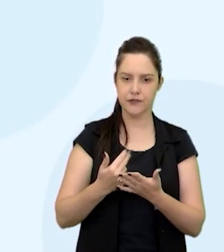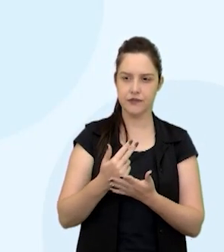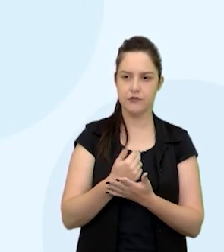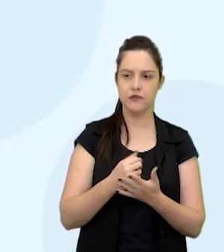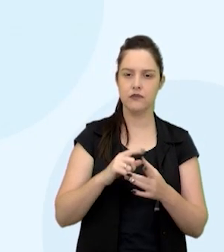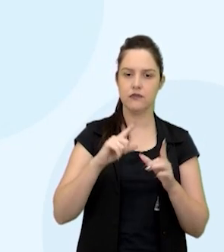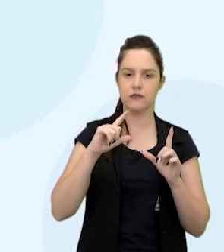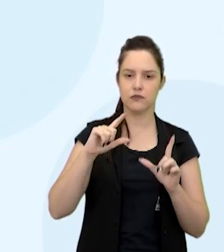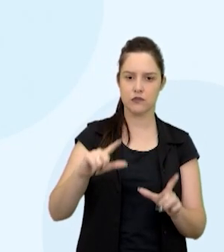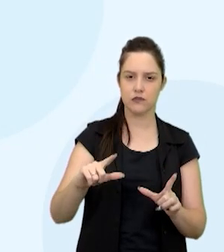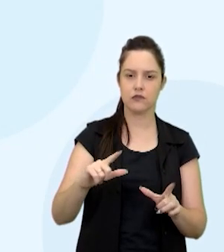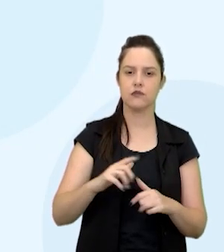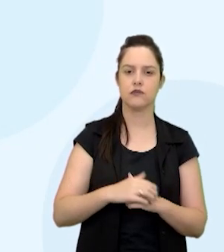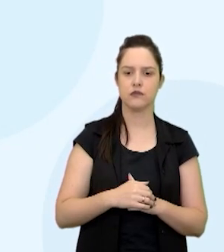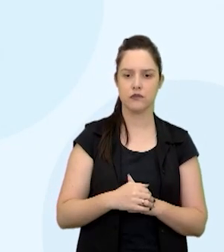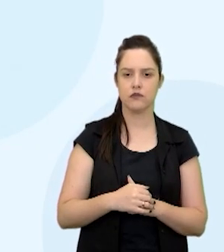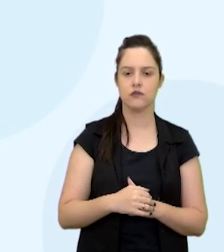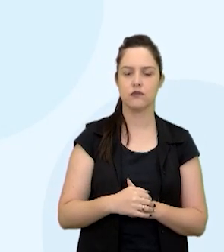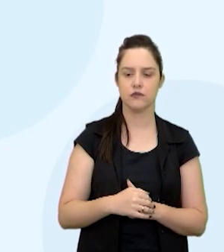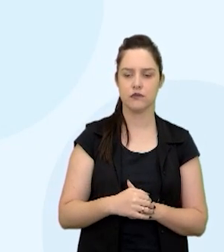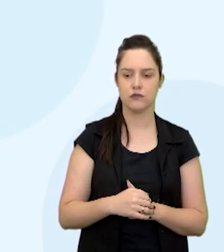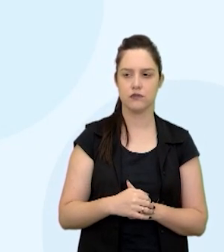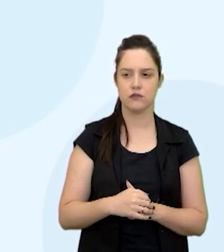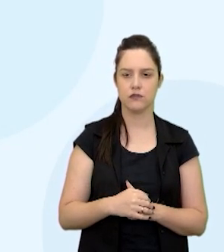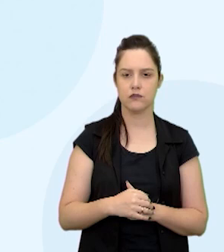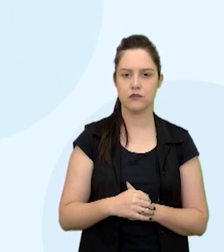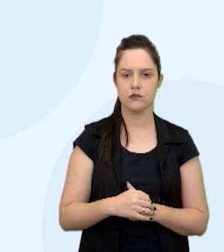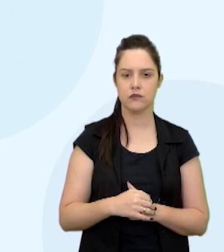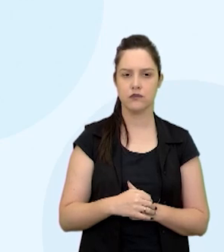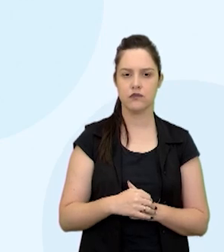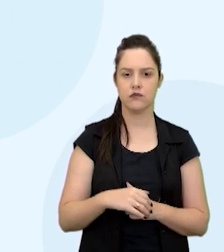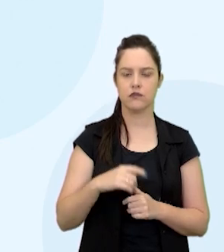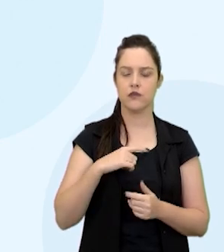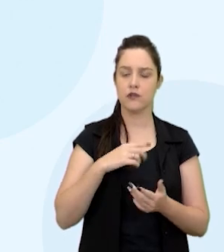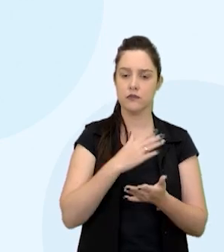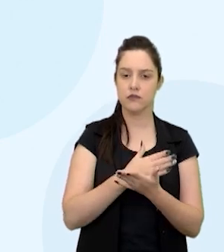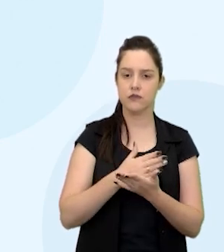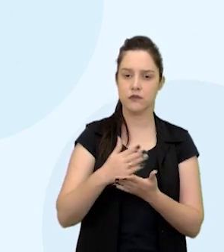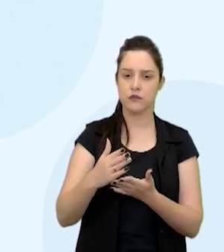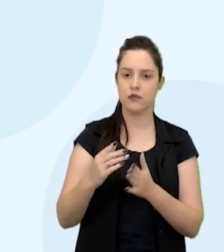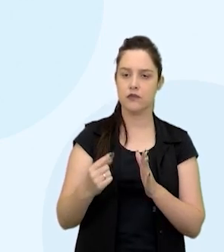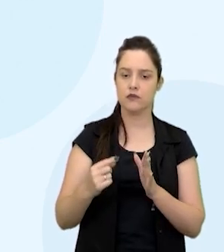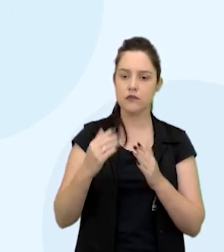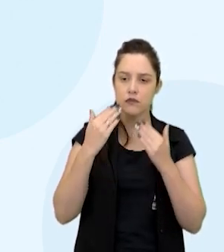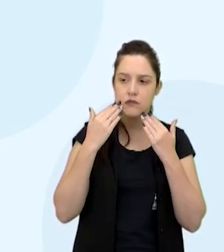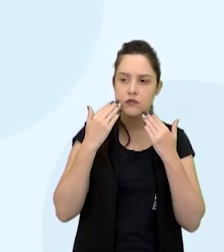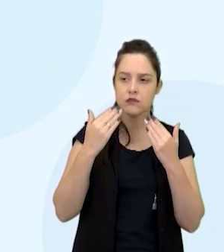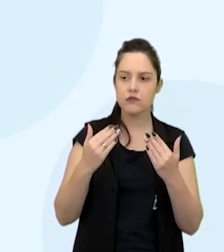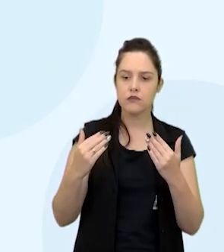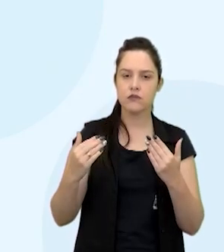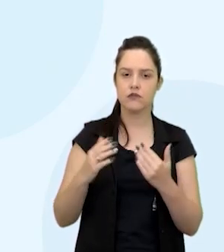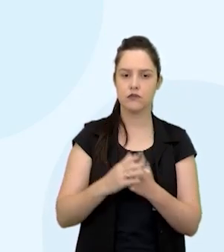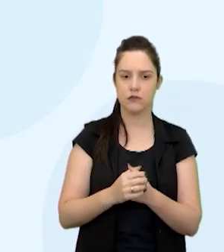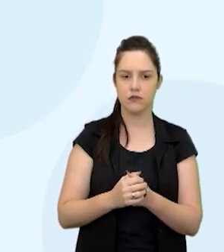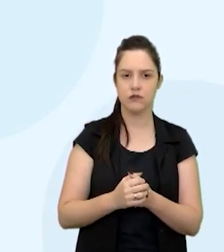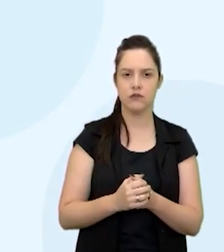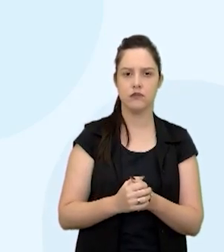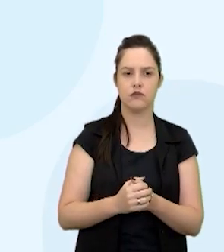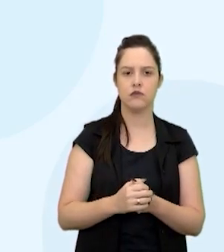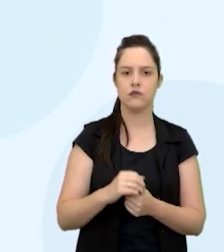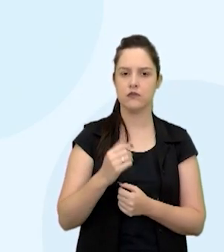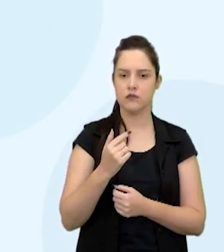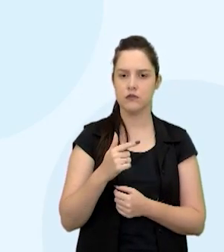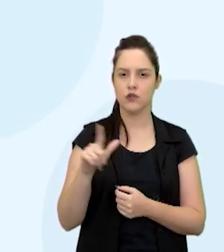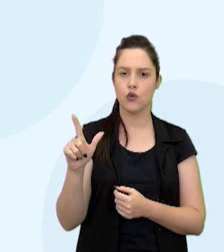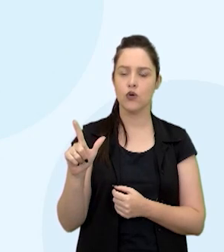aí nenhum personagem, né, humano. A gente começa a identificar que está se tratando do outro, né? Temos aí